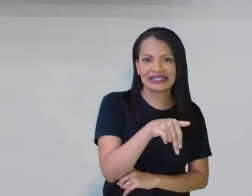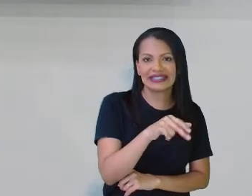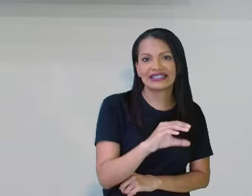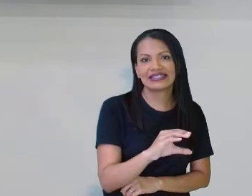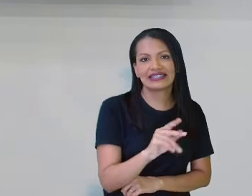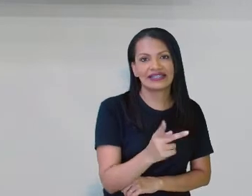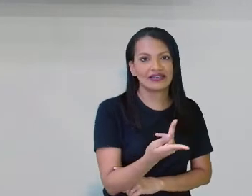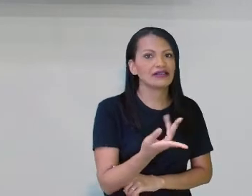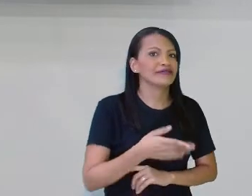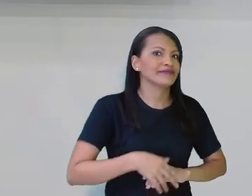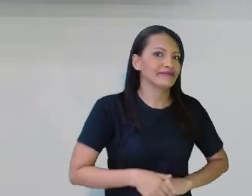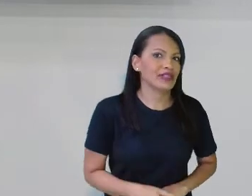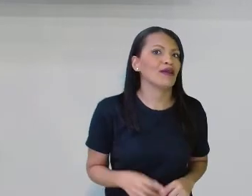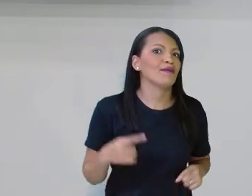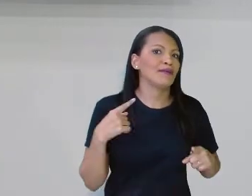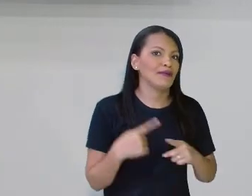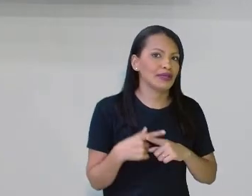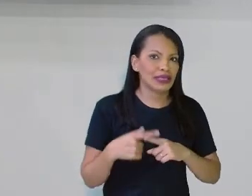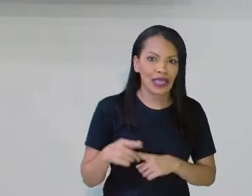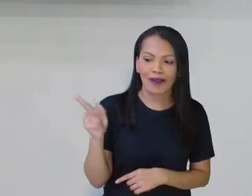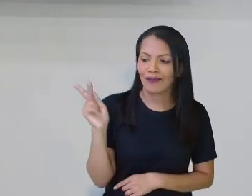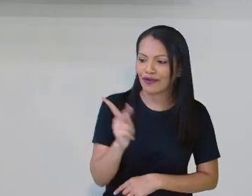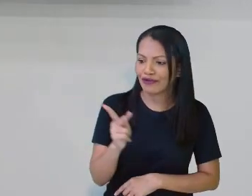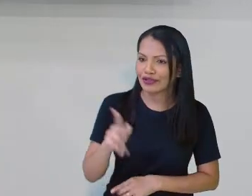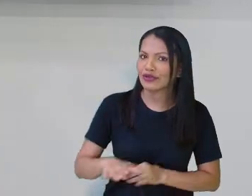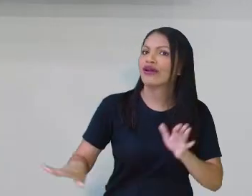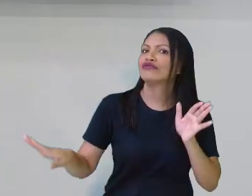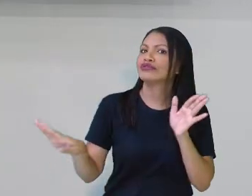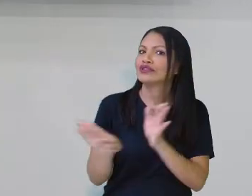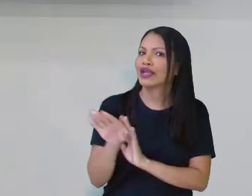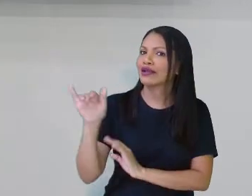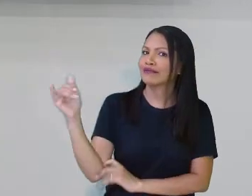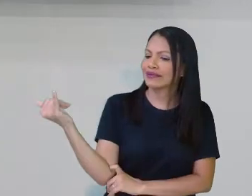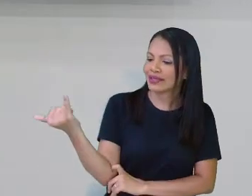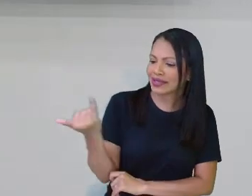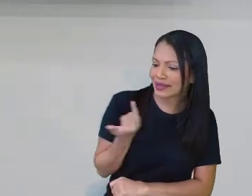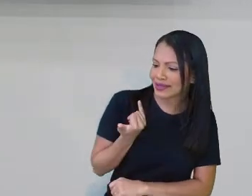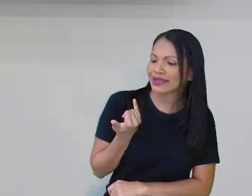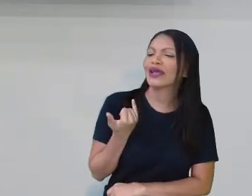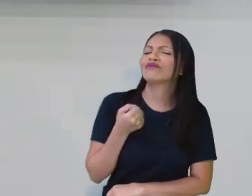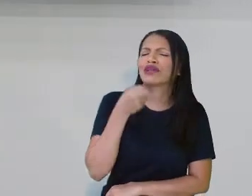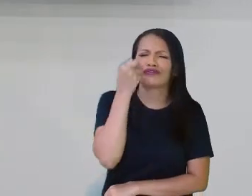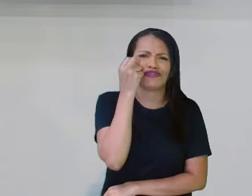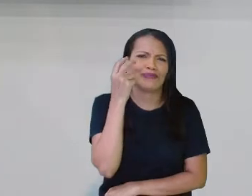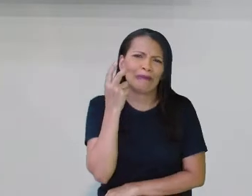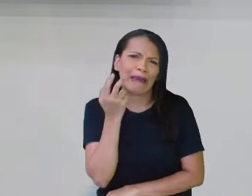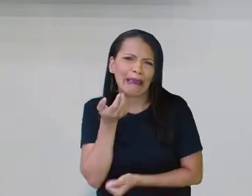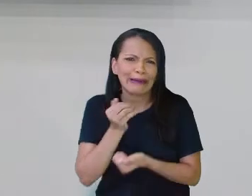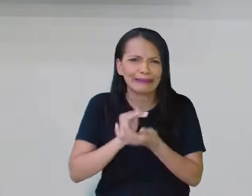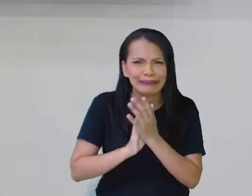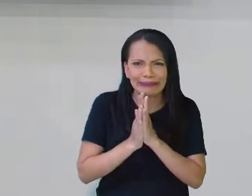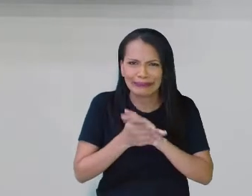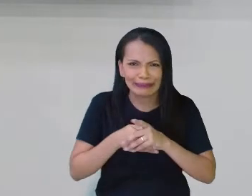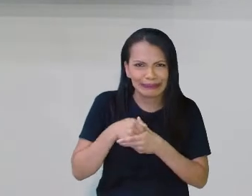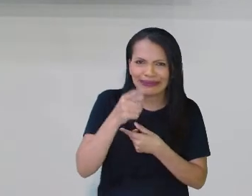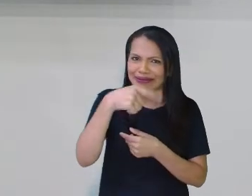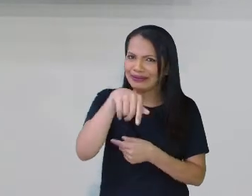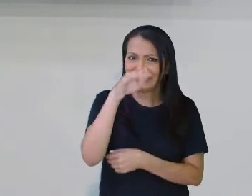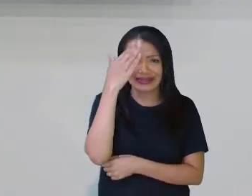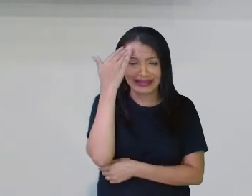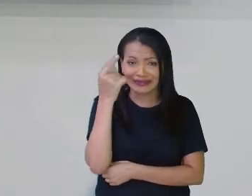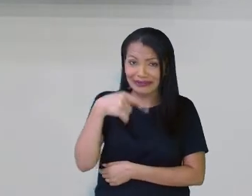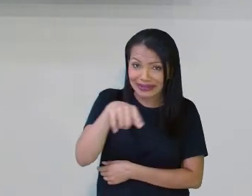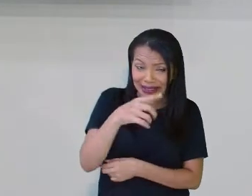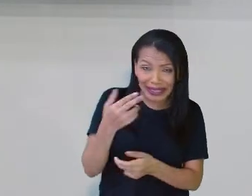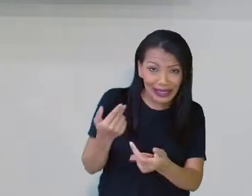aqui contando as travessuras de Martin, não tem jeito. Martin, sei não, viu? Olha, eu não sei se o de vocês é assim